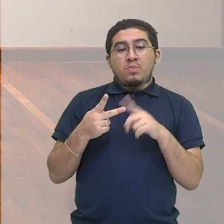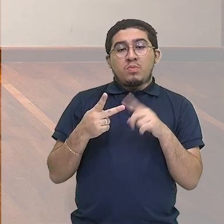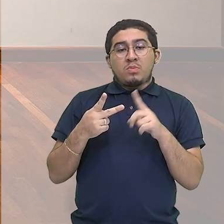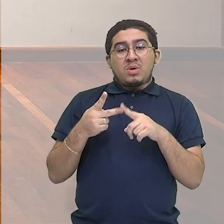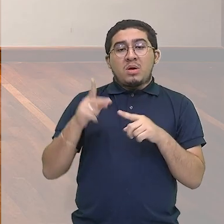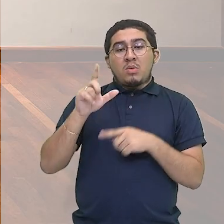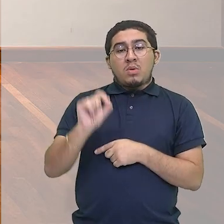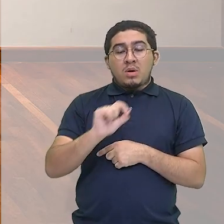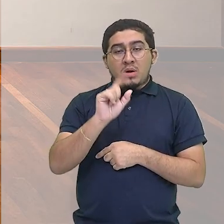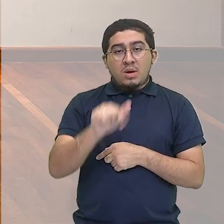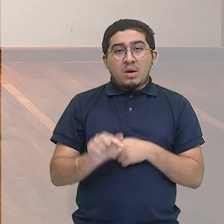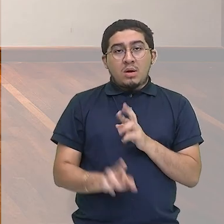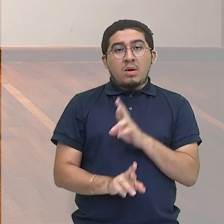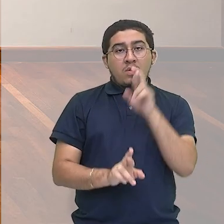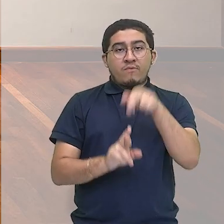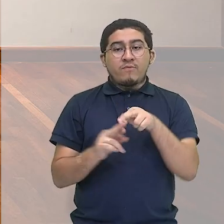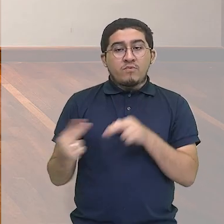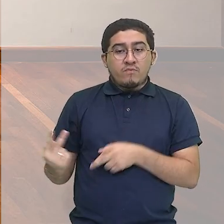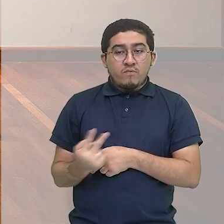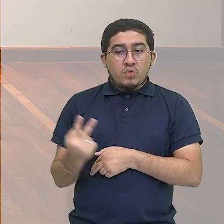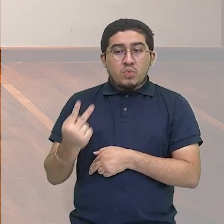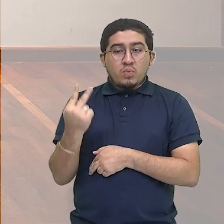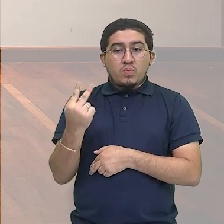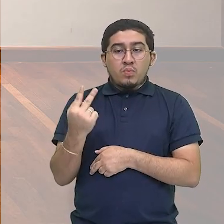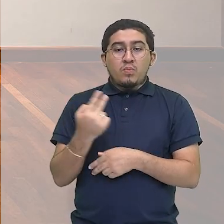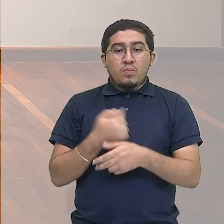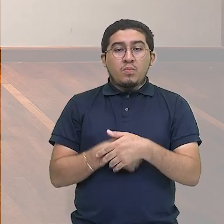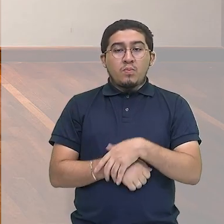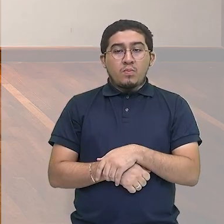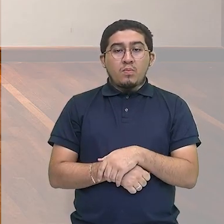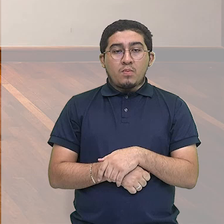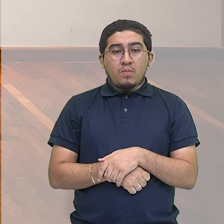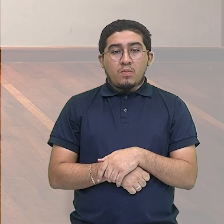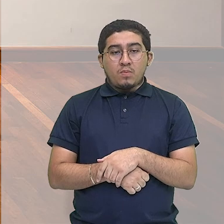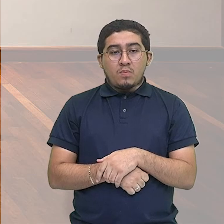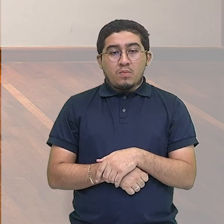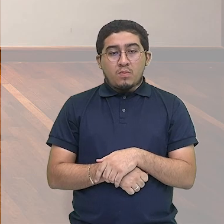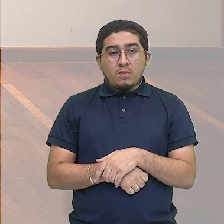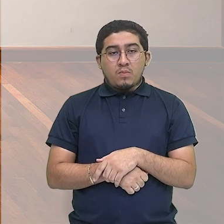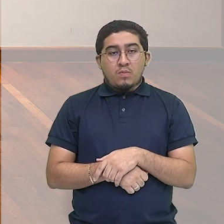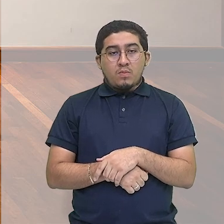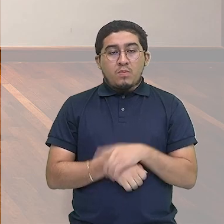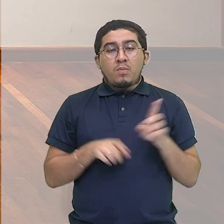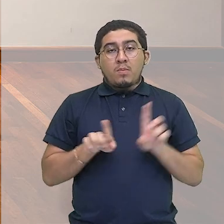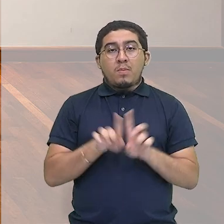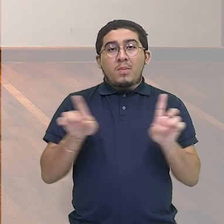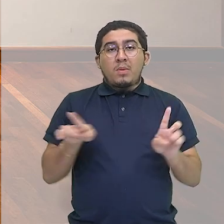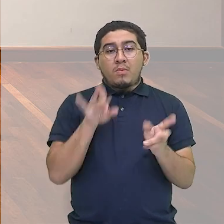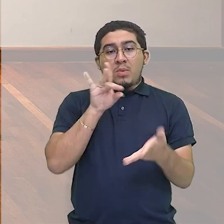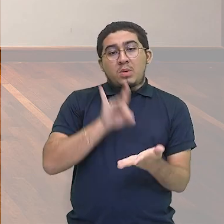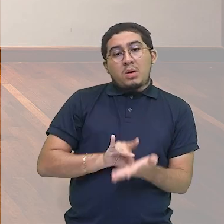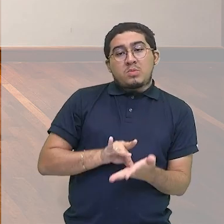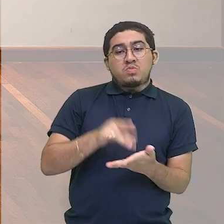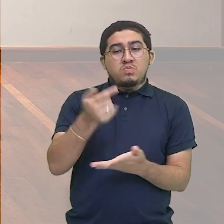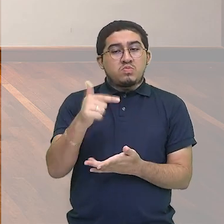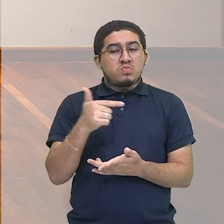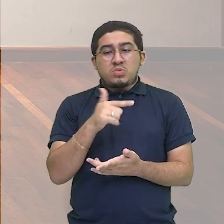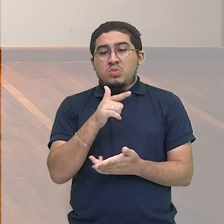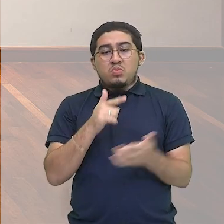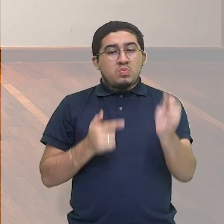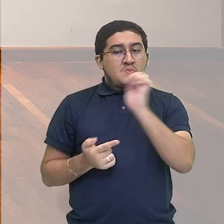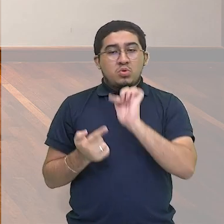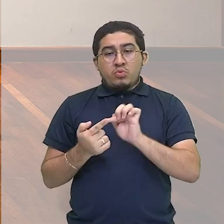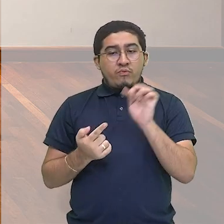com relação a valores, né? Então, na realidade, essa ação, ela não tem um objetivo